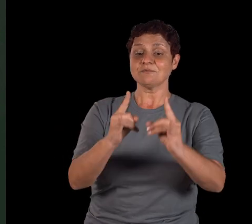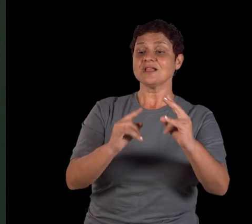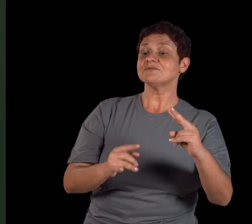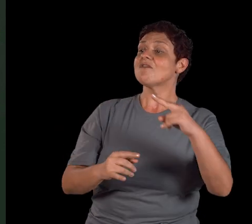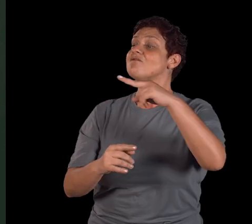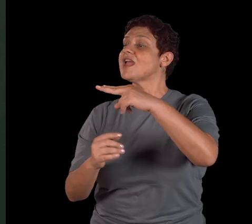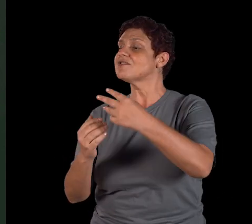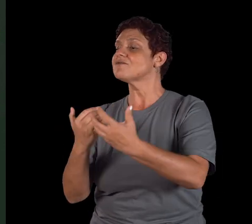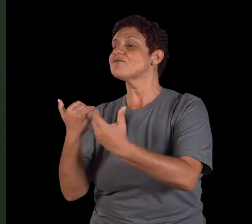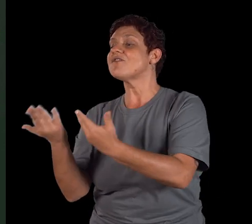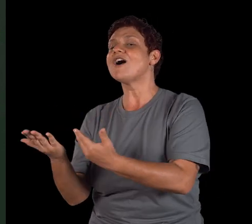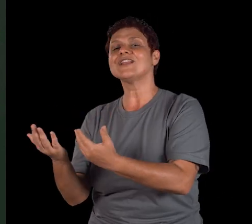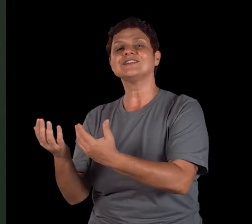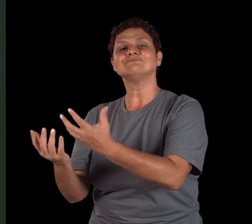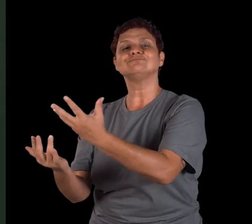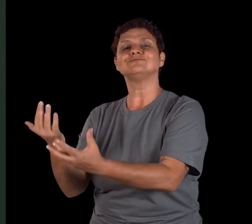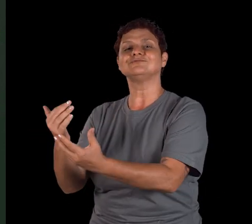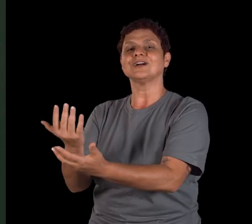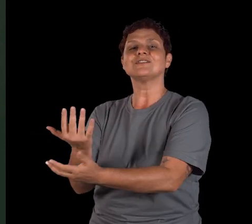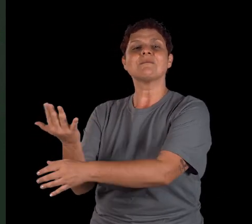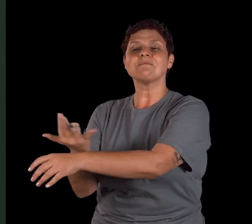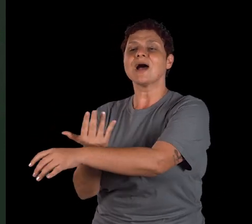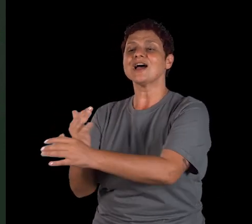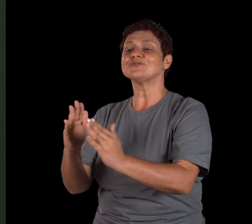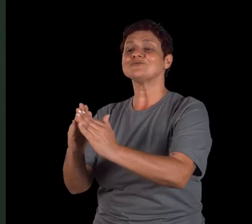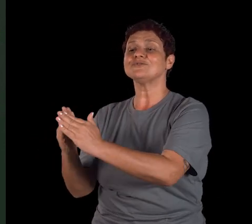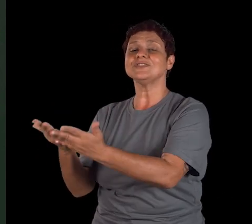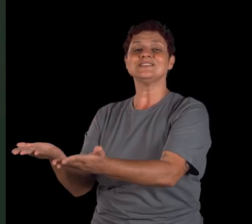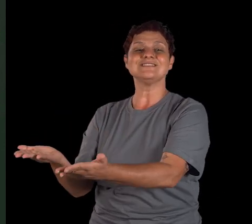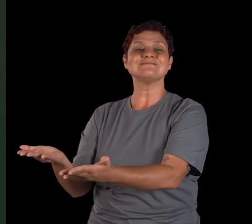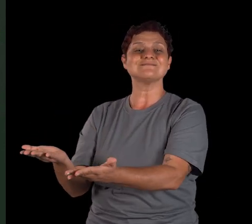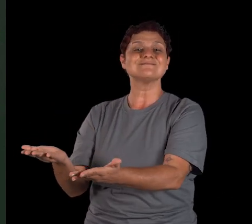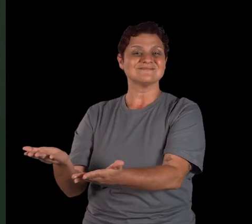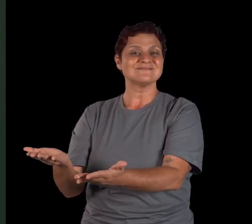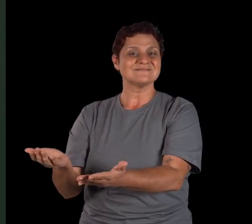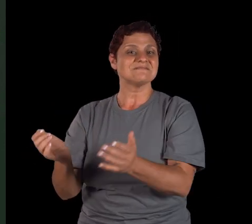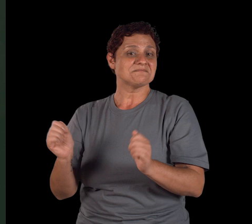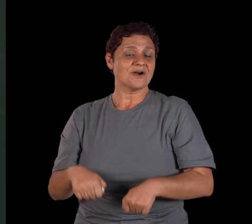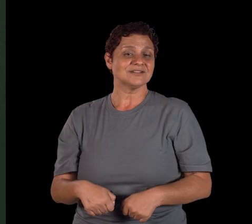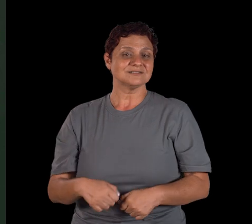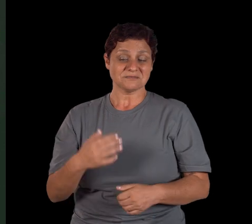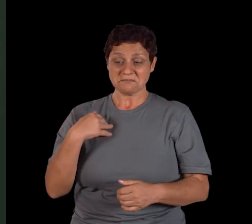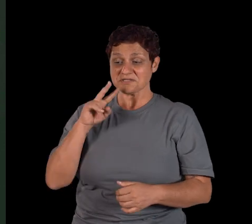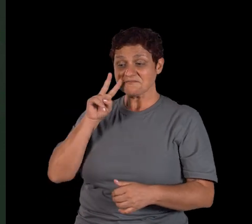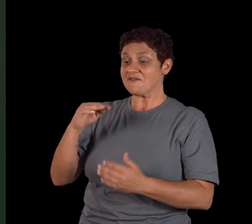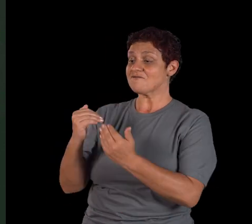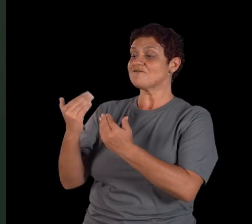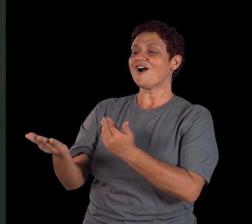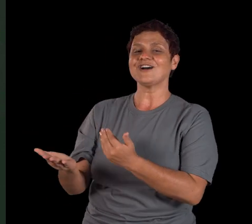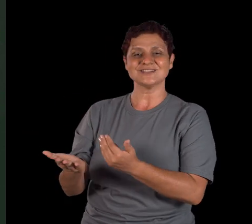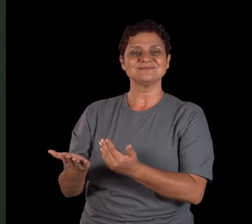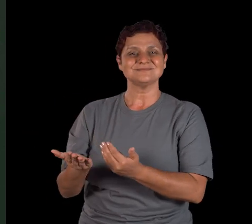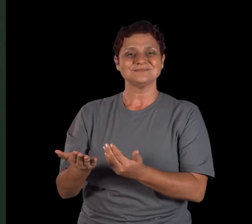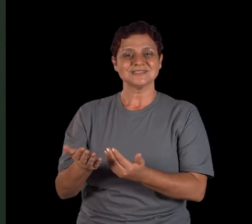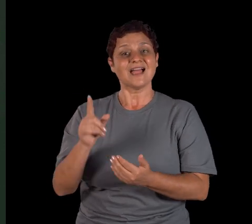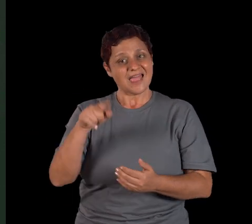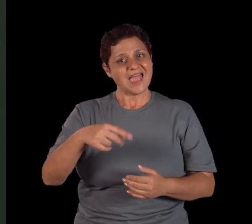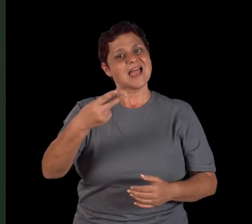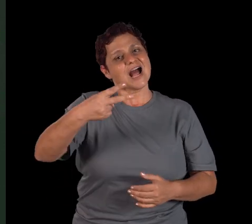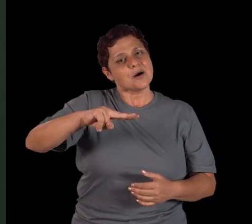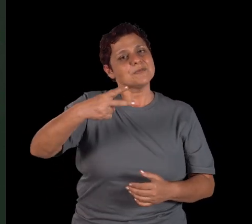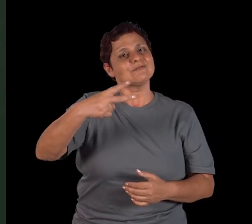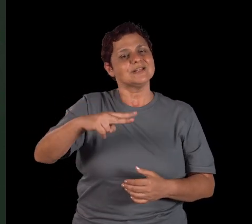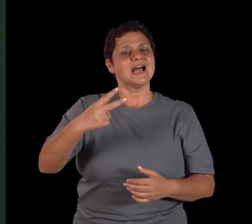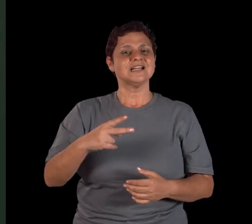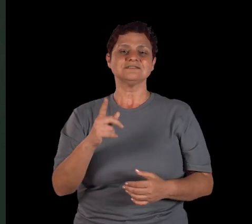o fogo no matagal do vizinho, certo? Do lado de fora do prédio. Então, isso é